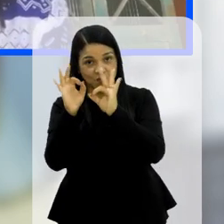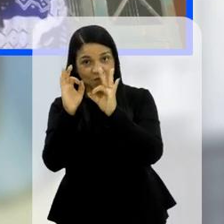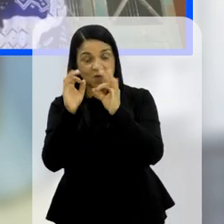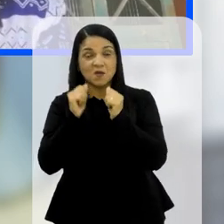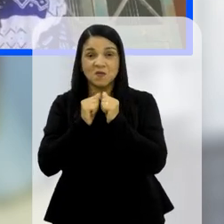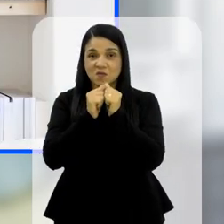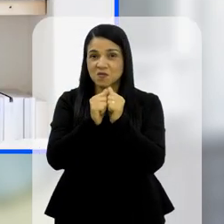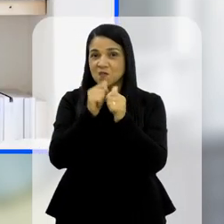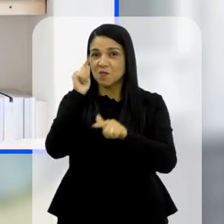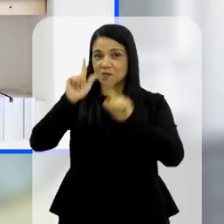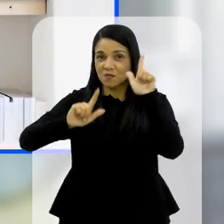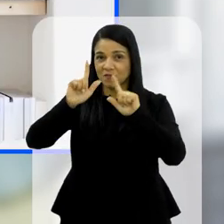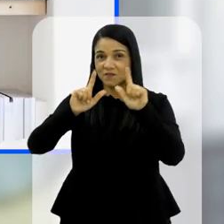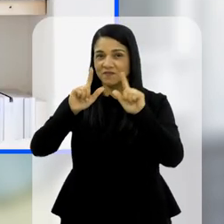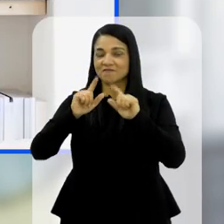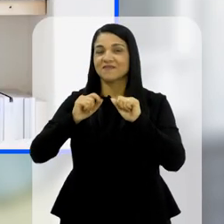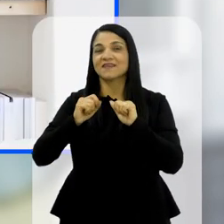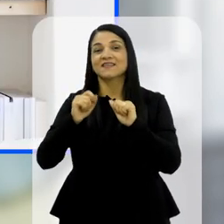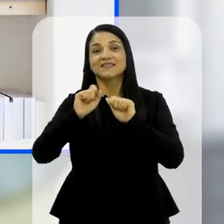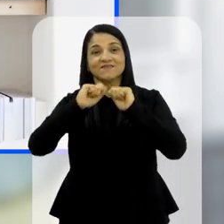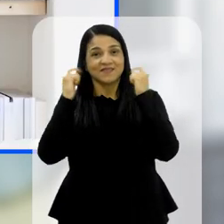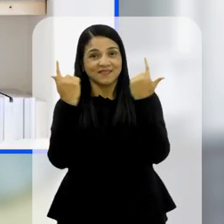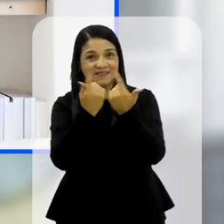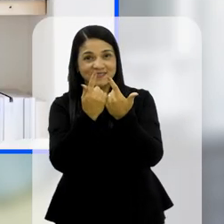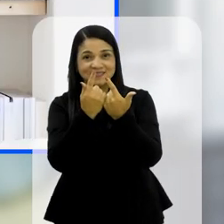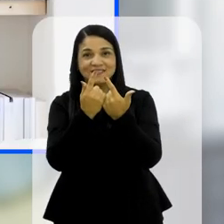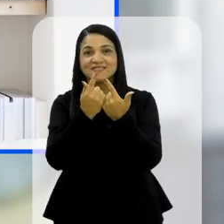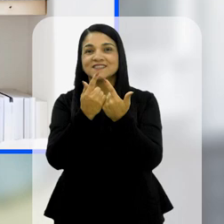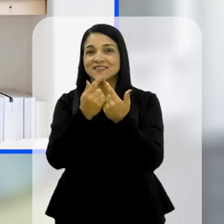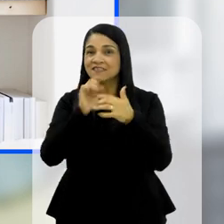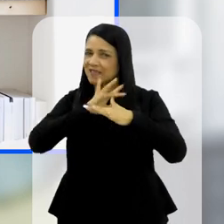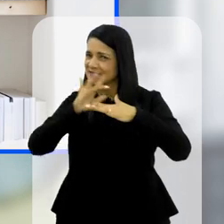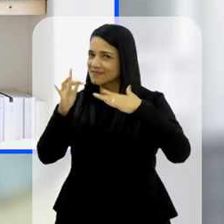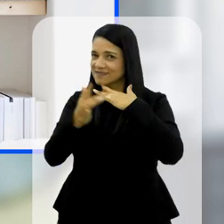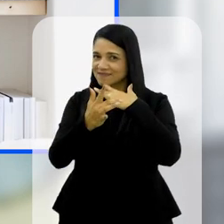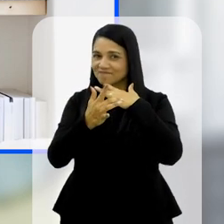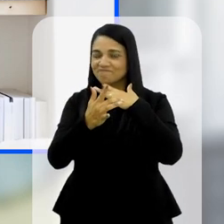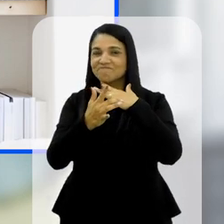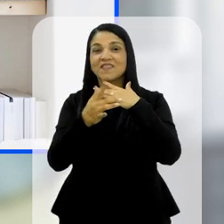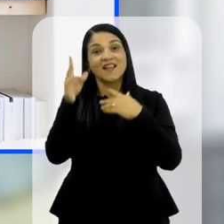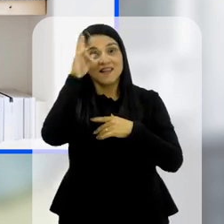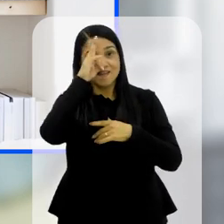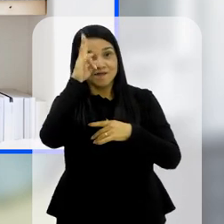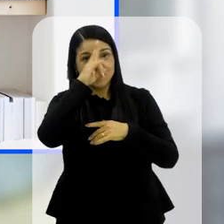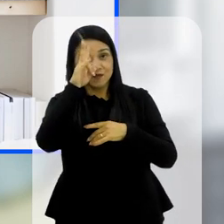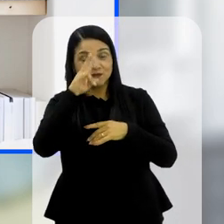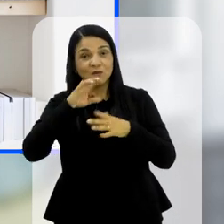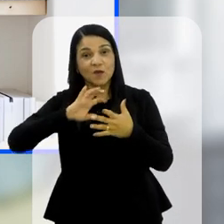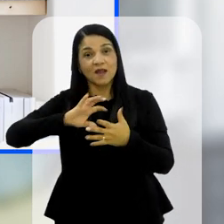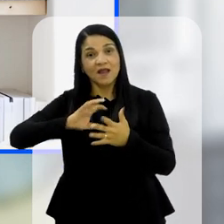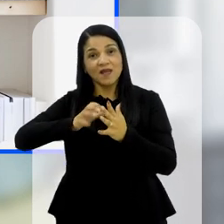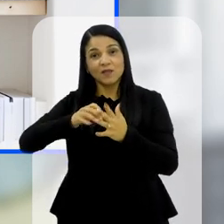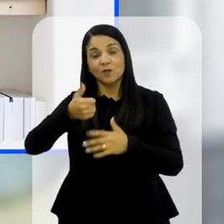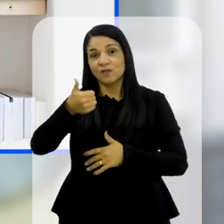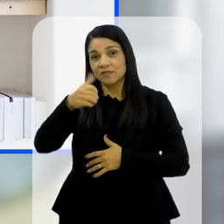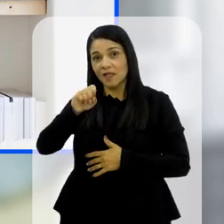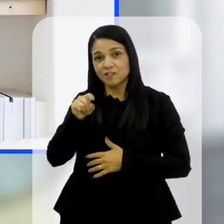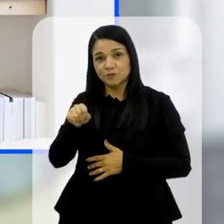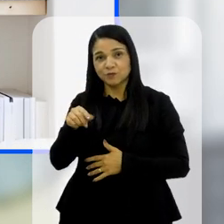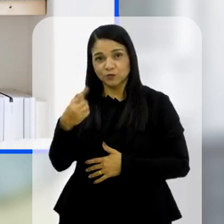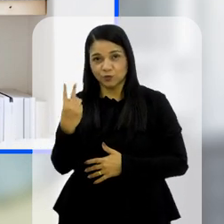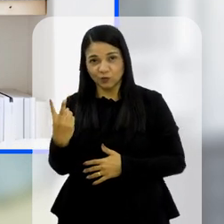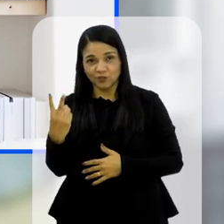próxima, um beijão. Eu agradeço também a sua companhia no programa de hoje. Continue ligado na programação da TV Alerj e também nas nossas redes